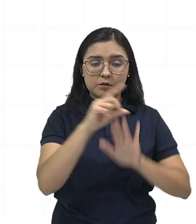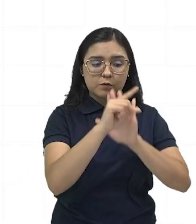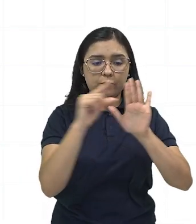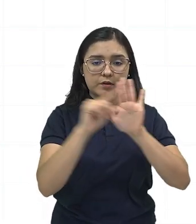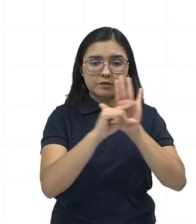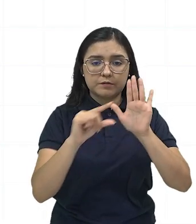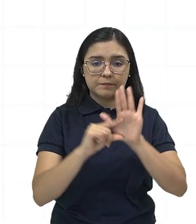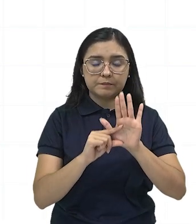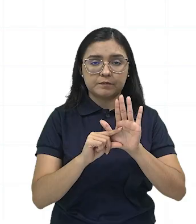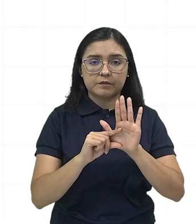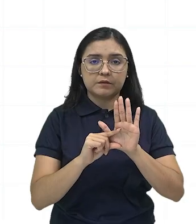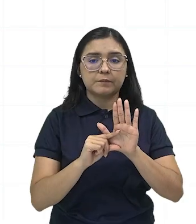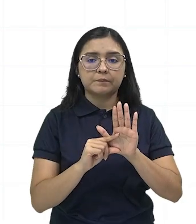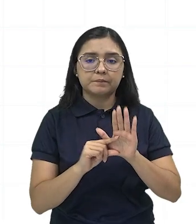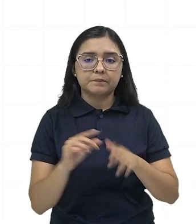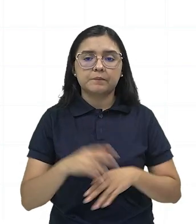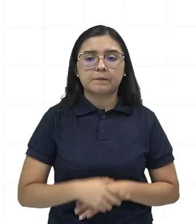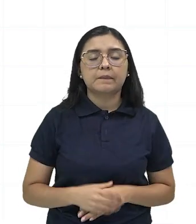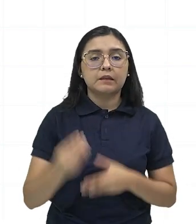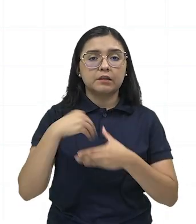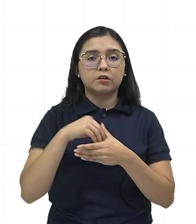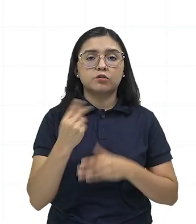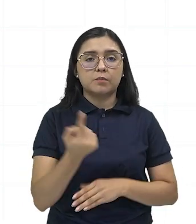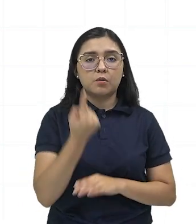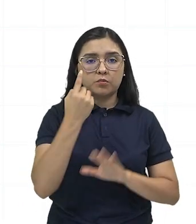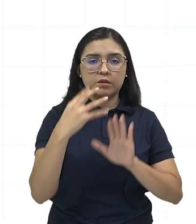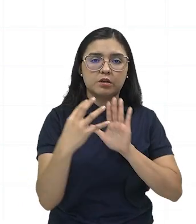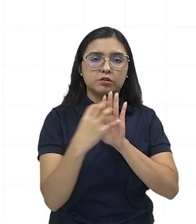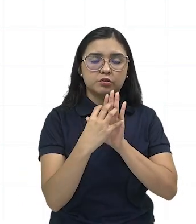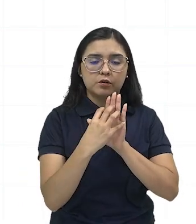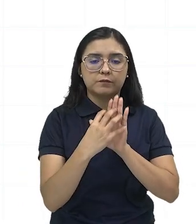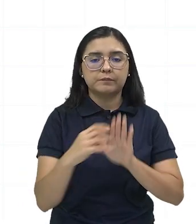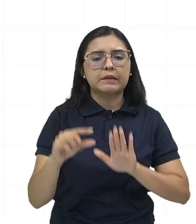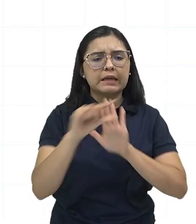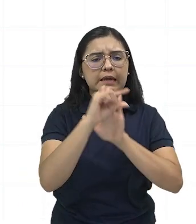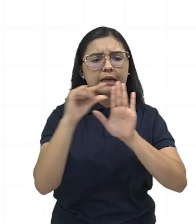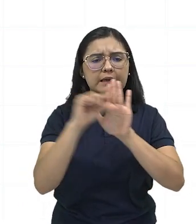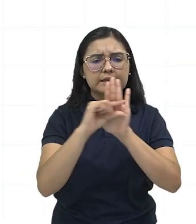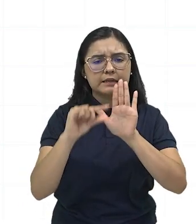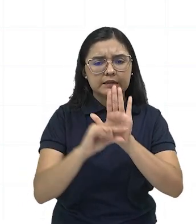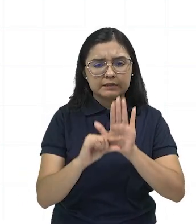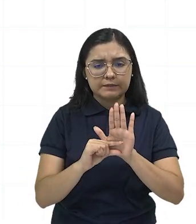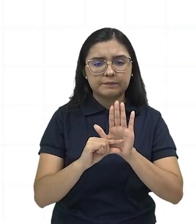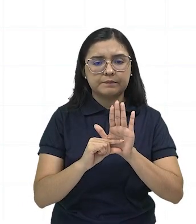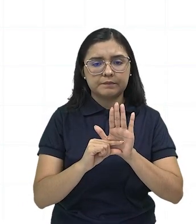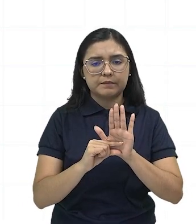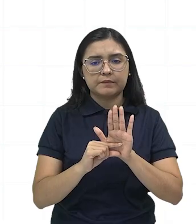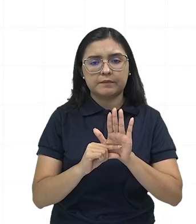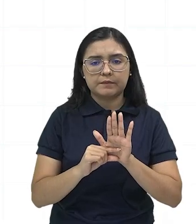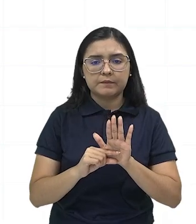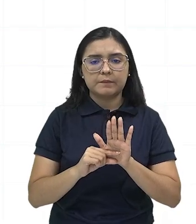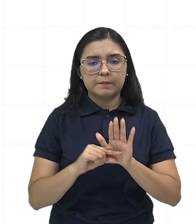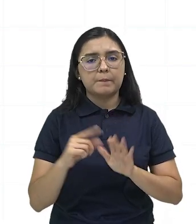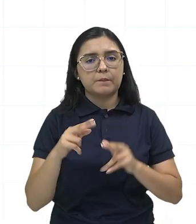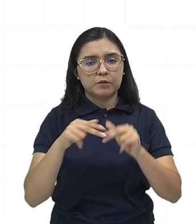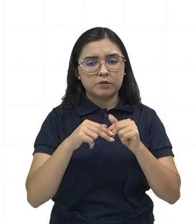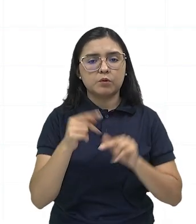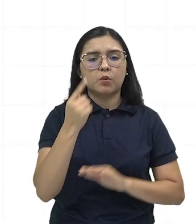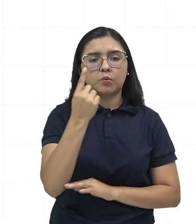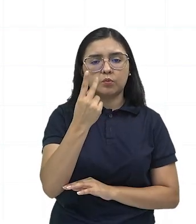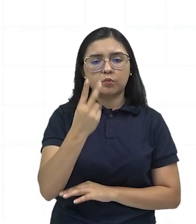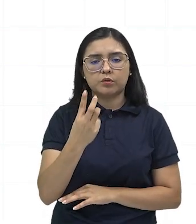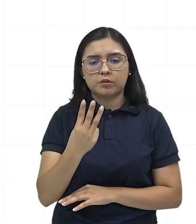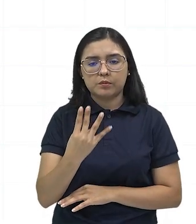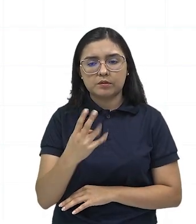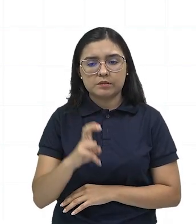versos dentro de uma mesma estrofe. Cada linha eu estou aqui chamando de verso, por isso eu tenho verso 1, 2, 3,